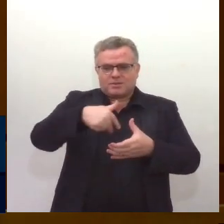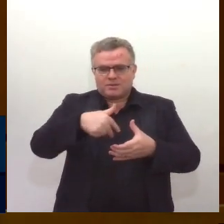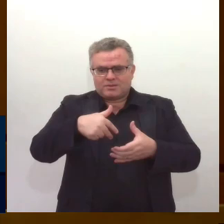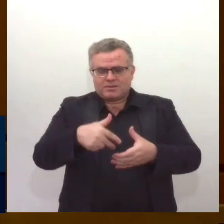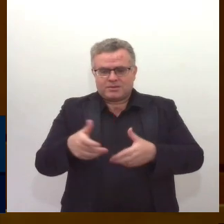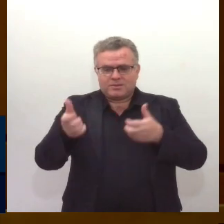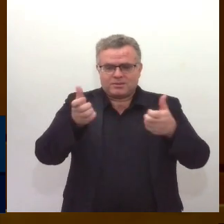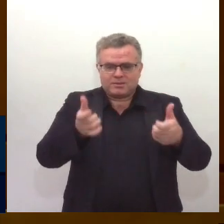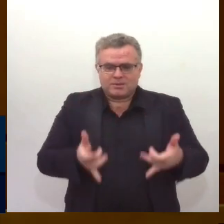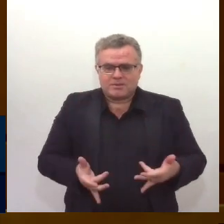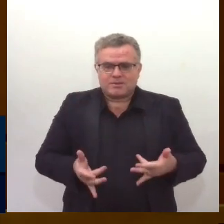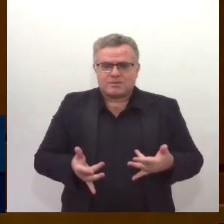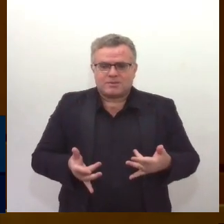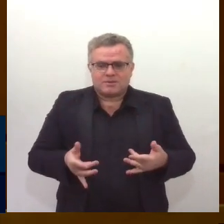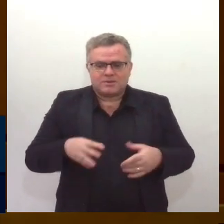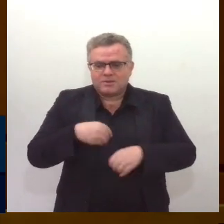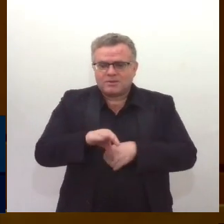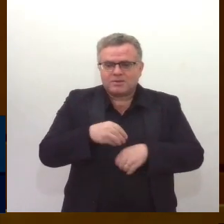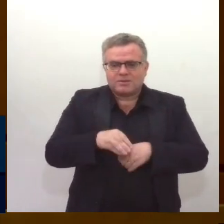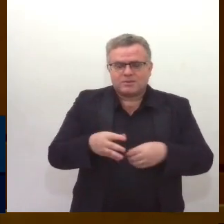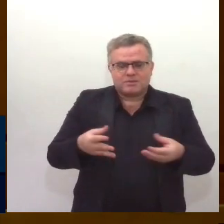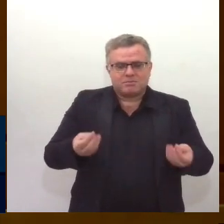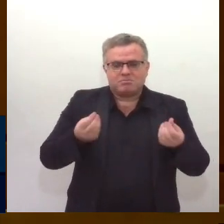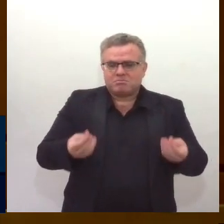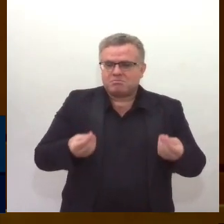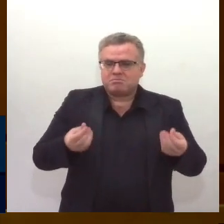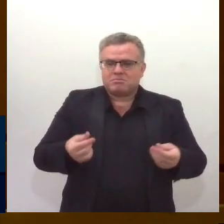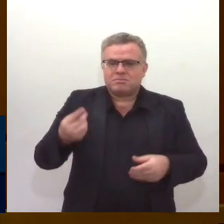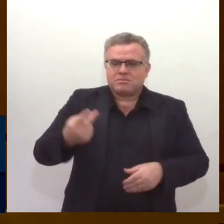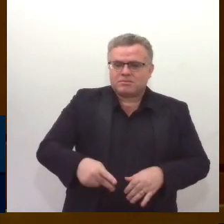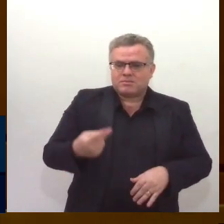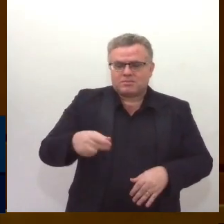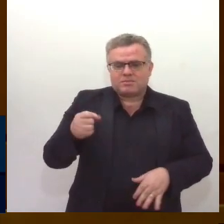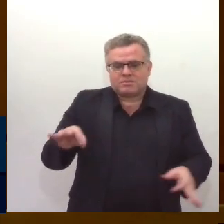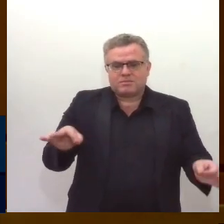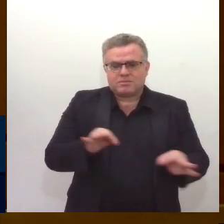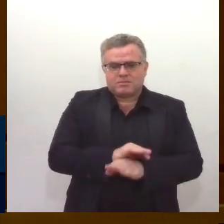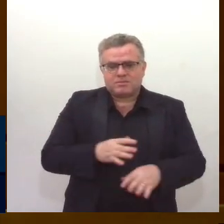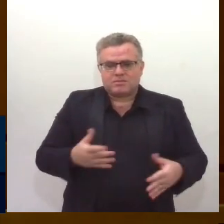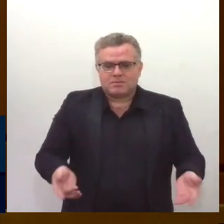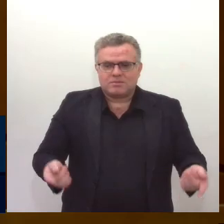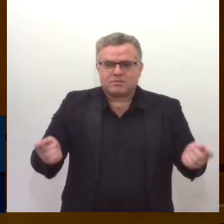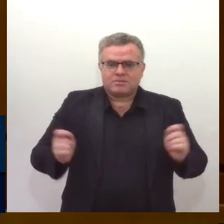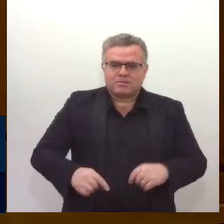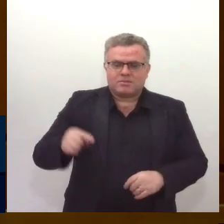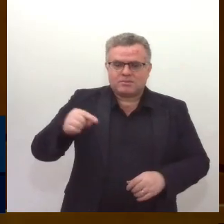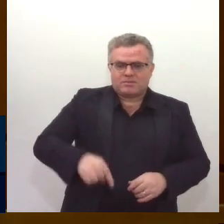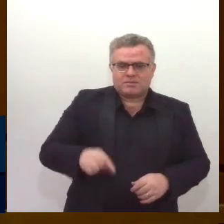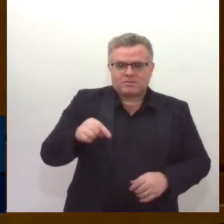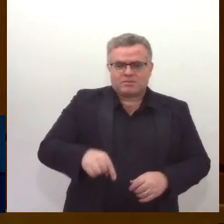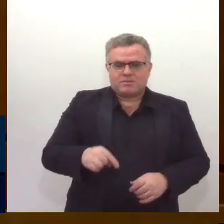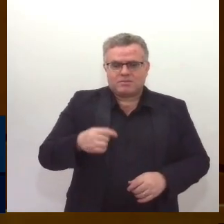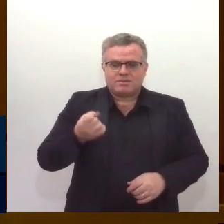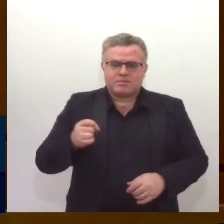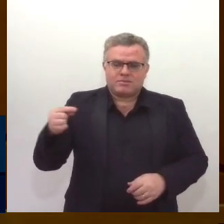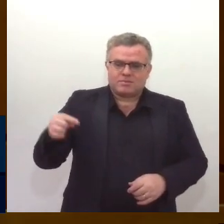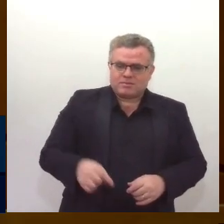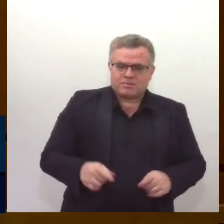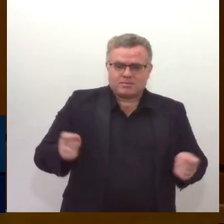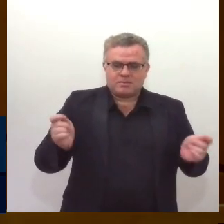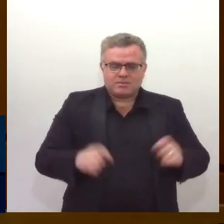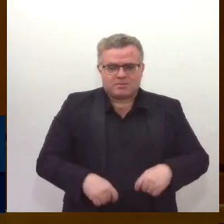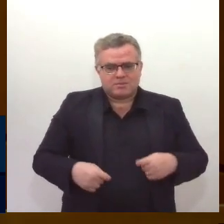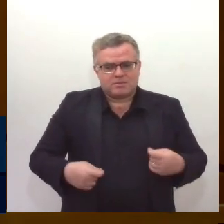de concreto para o nosso Estado, que o Estado do Brasil, o Estado de Sergipe, como foi divulgado